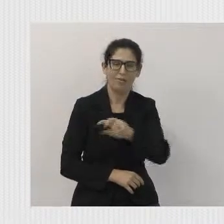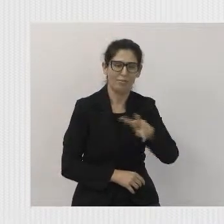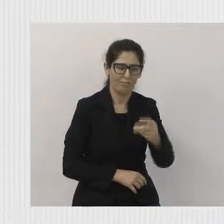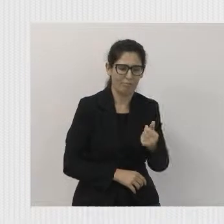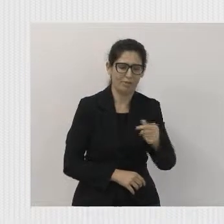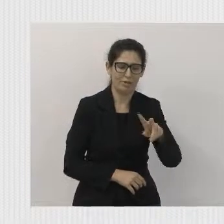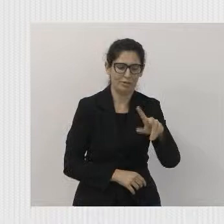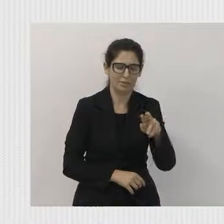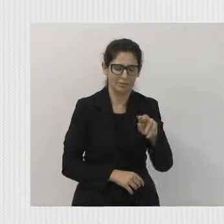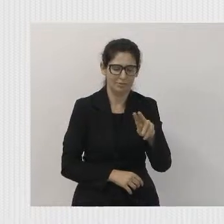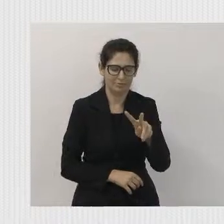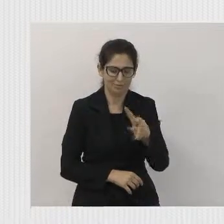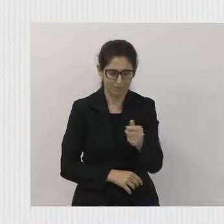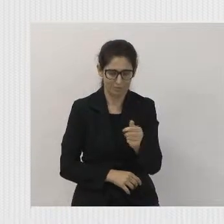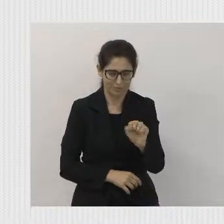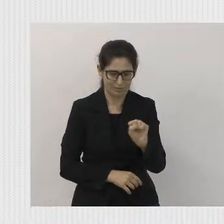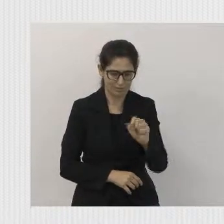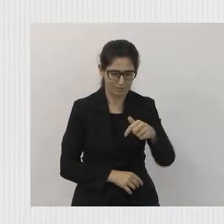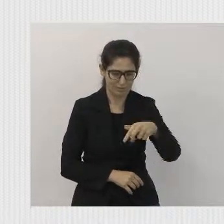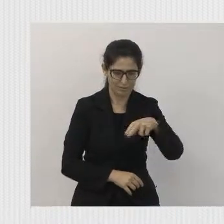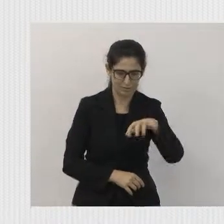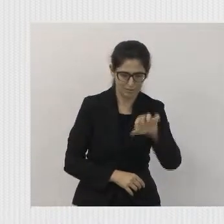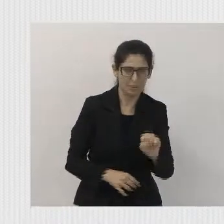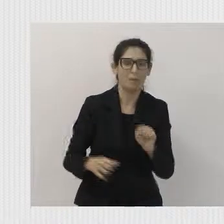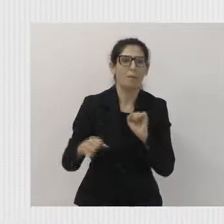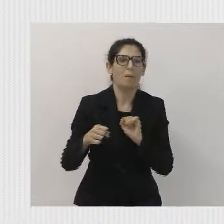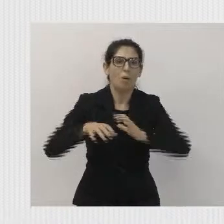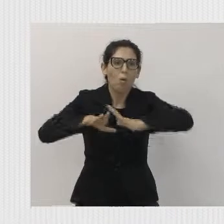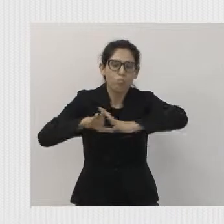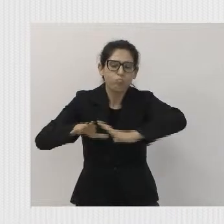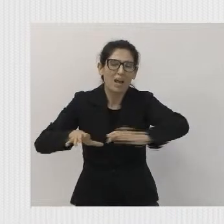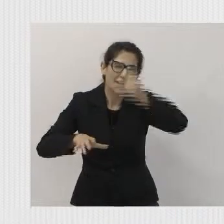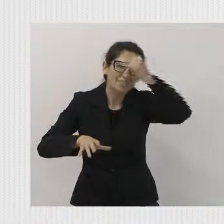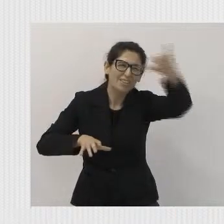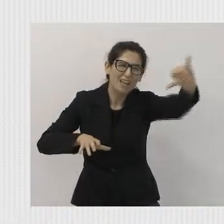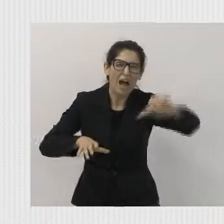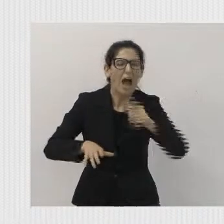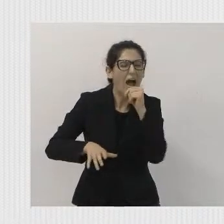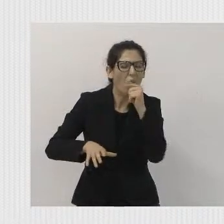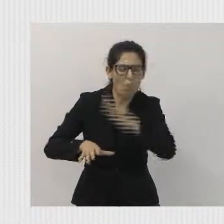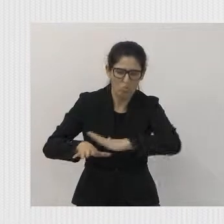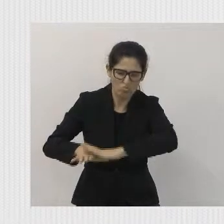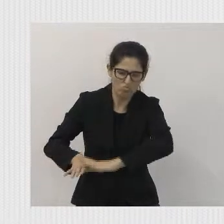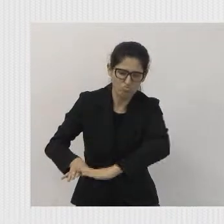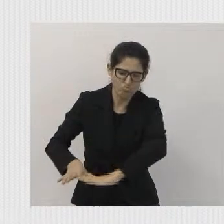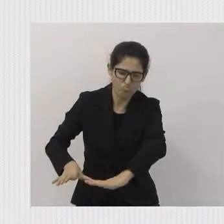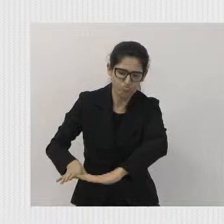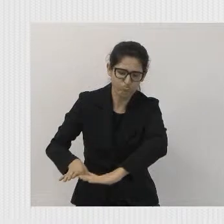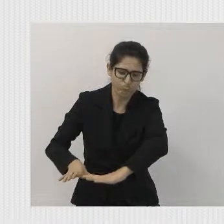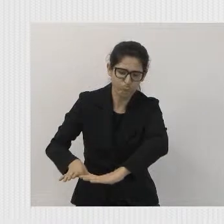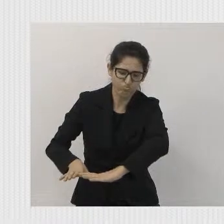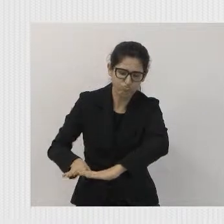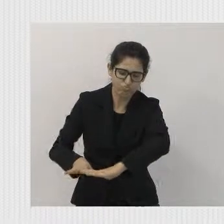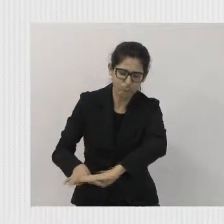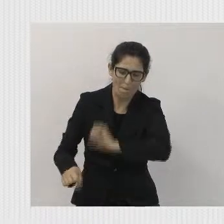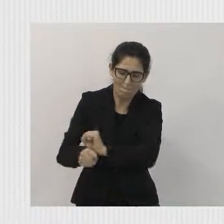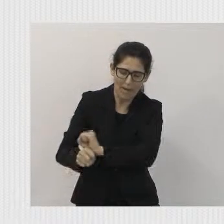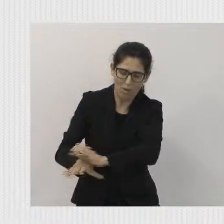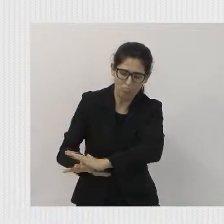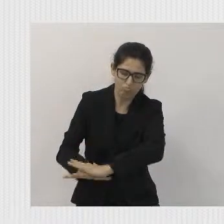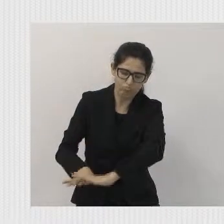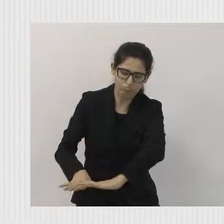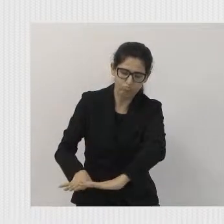que é caso até de saúde mesmo. O próximo slide, aí continuidade, uma semana que eles estão lá,